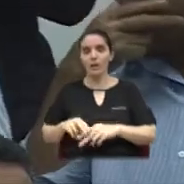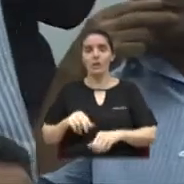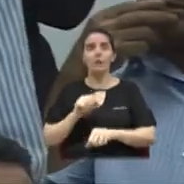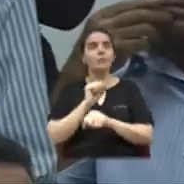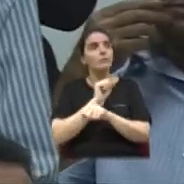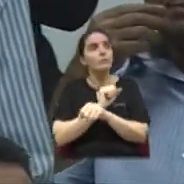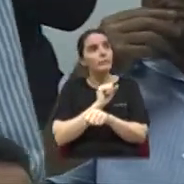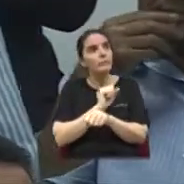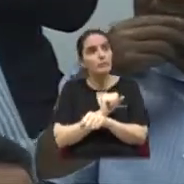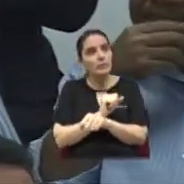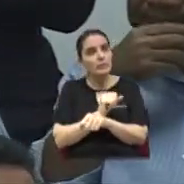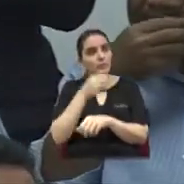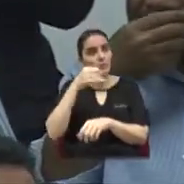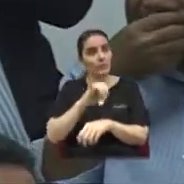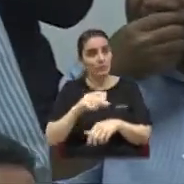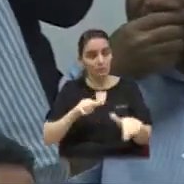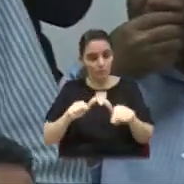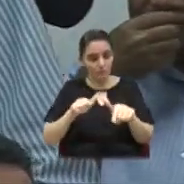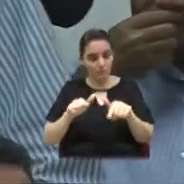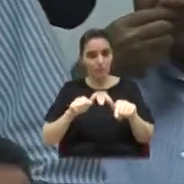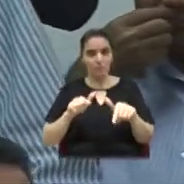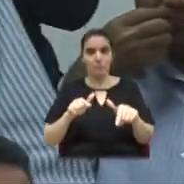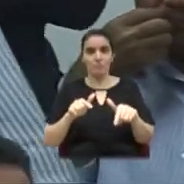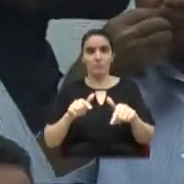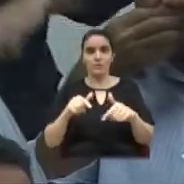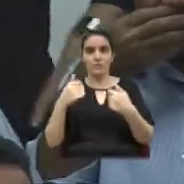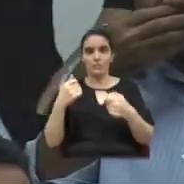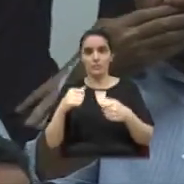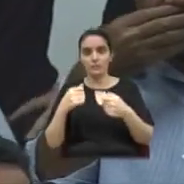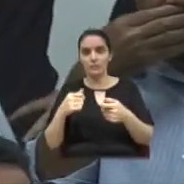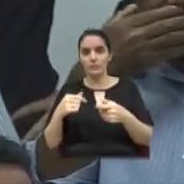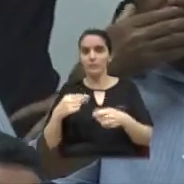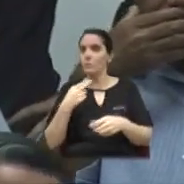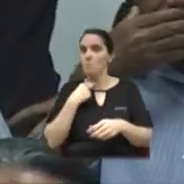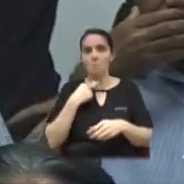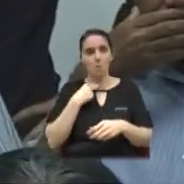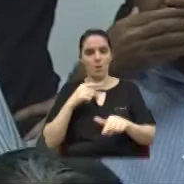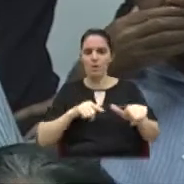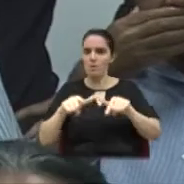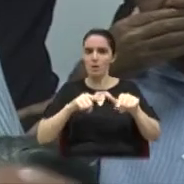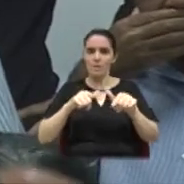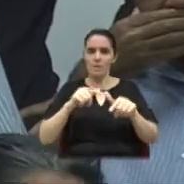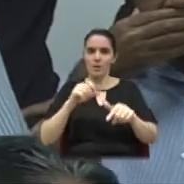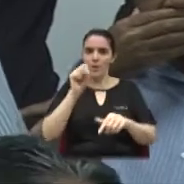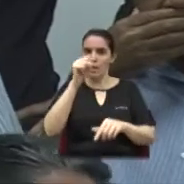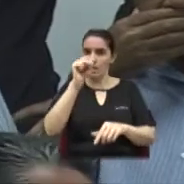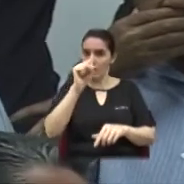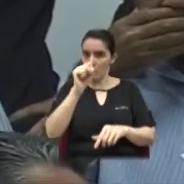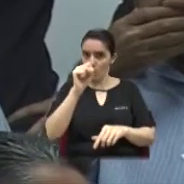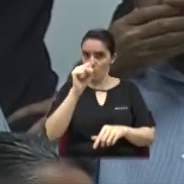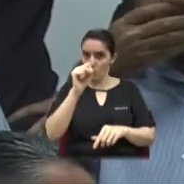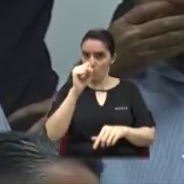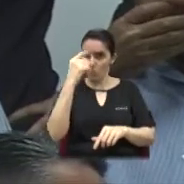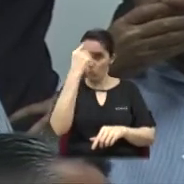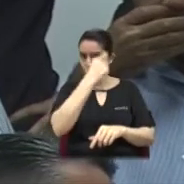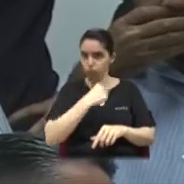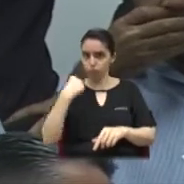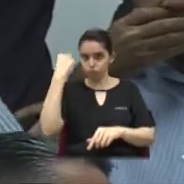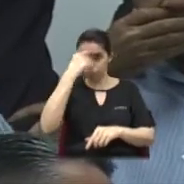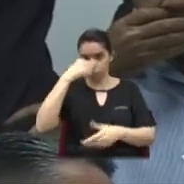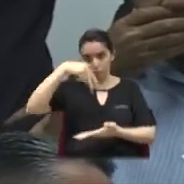sua jornada, para depois você cumprir as outras. Você não pode trabalhar 8 horas consecutivas.